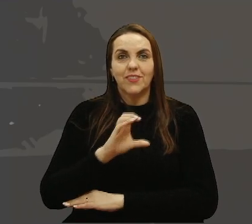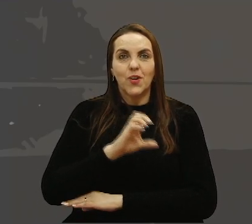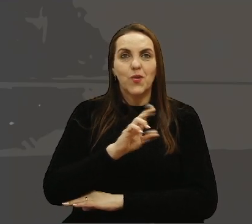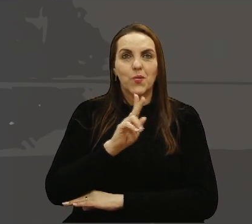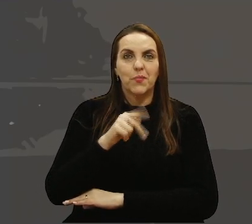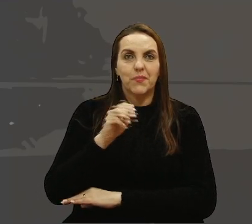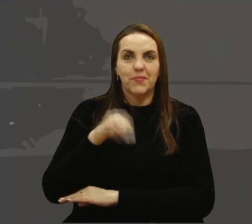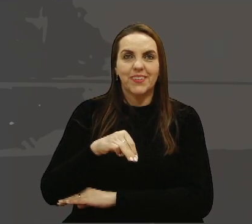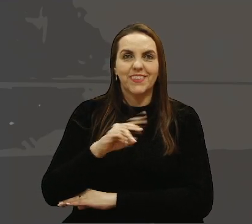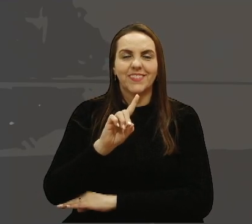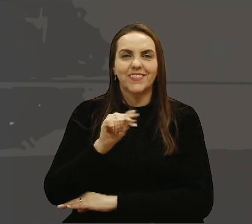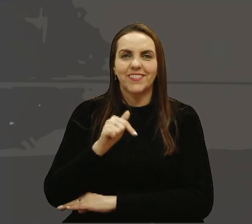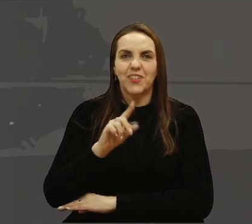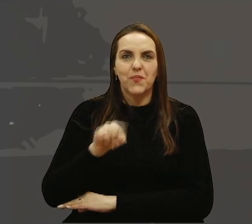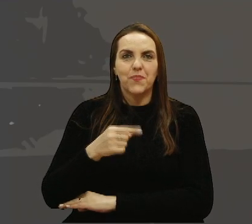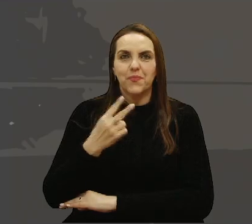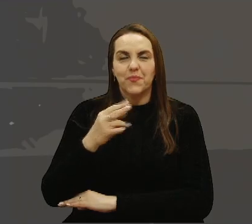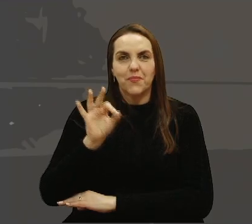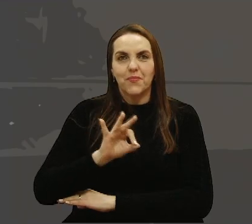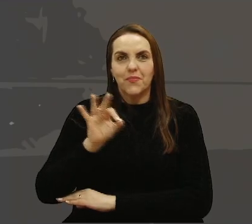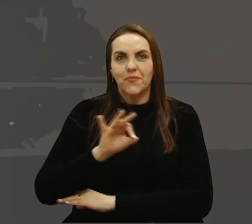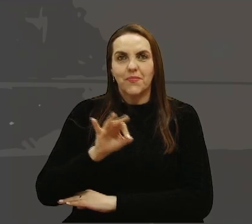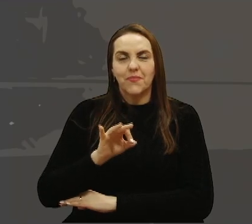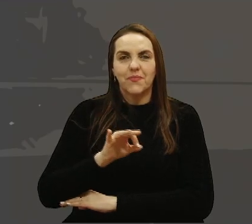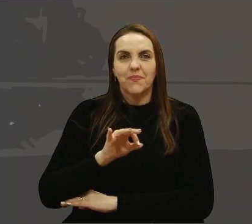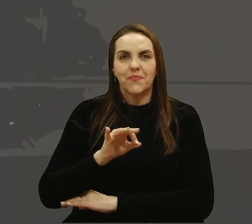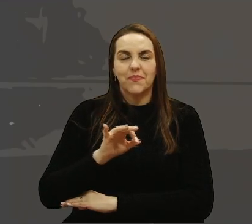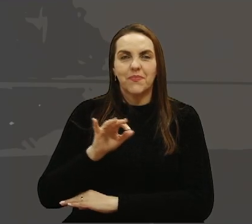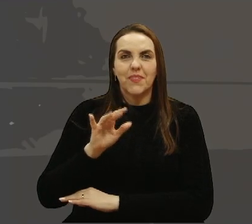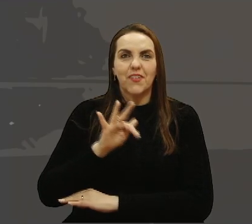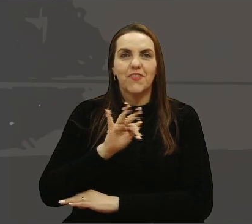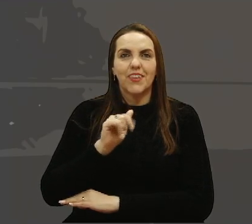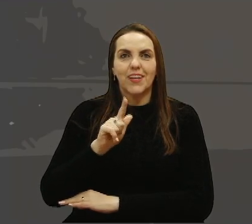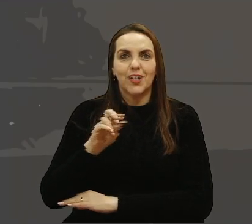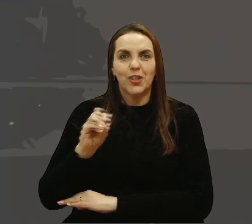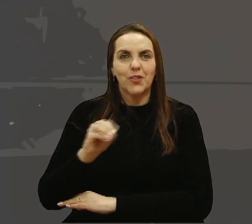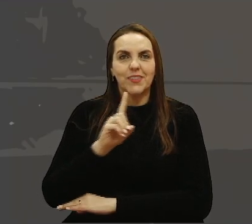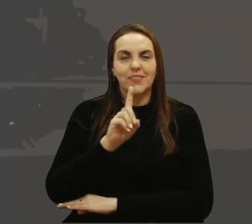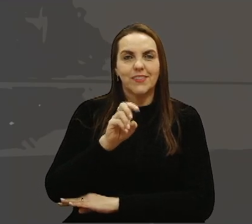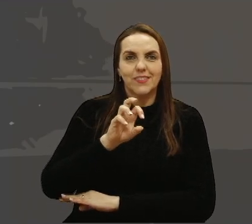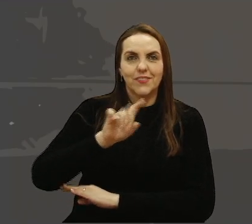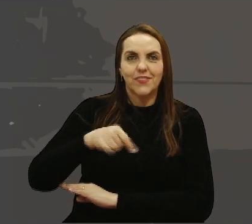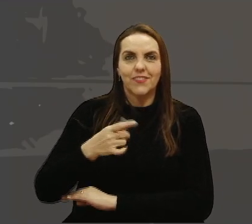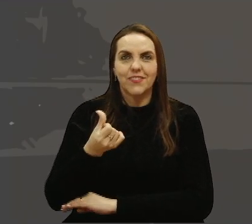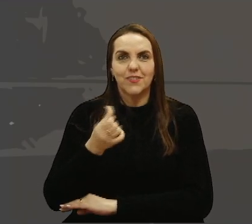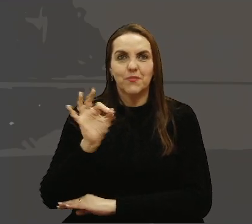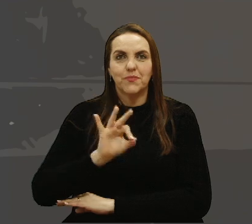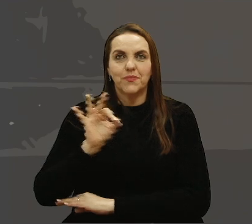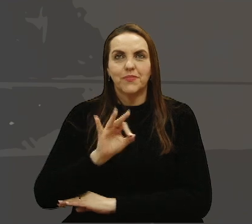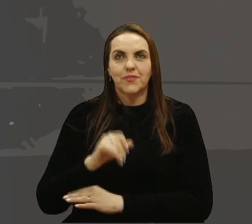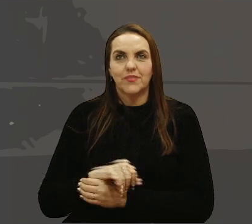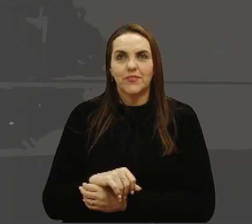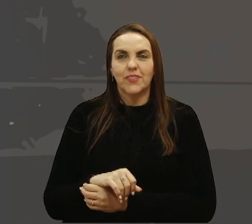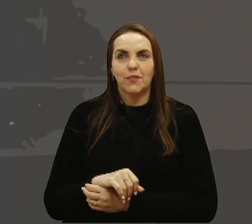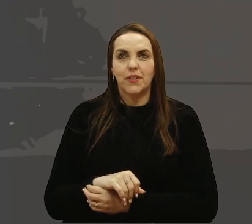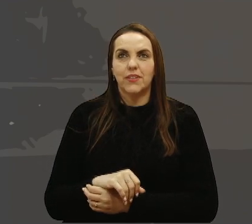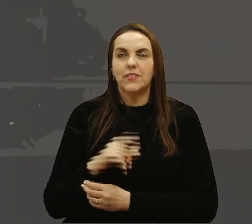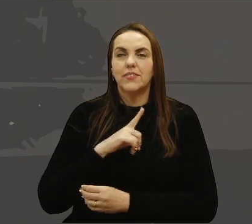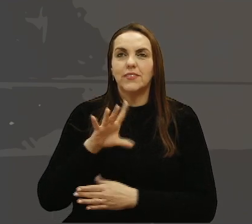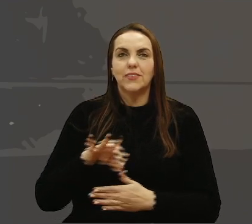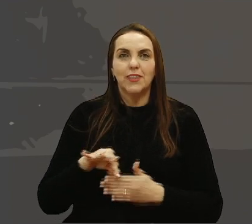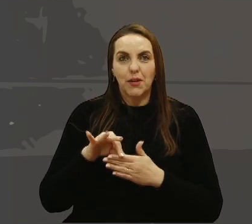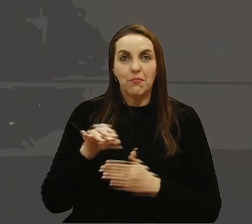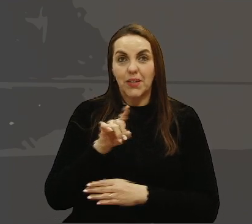Cupim, 17,2%. Fígado, 15,6%. E por último, daria a picanha do